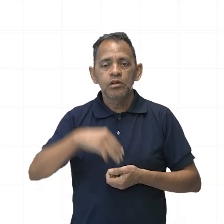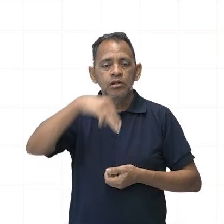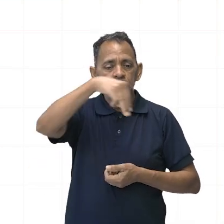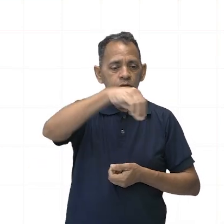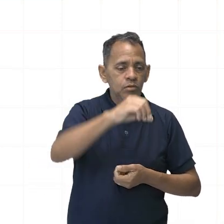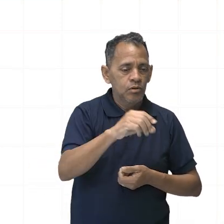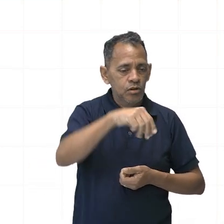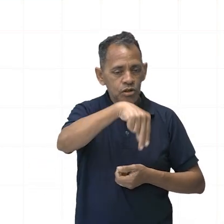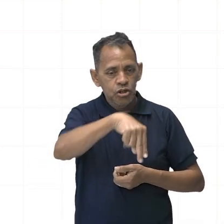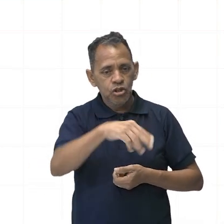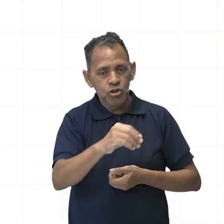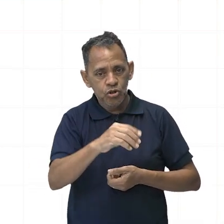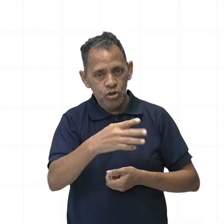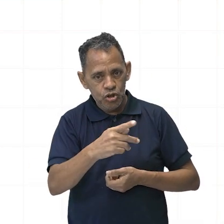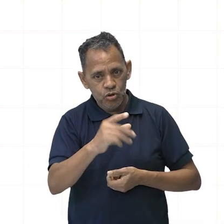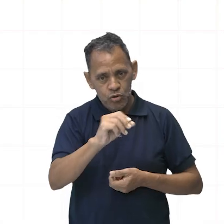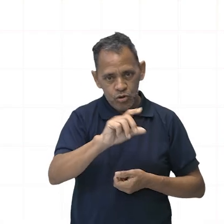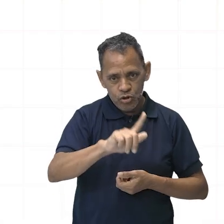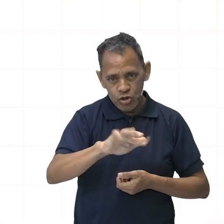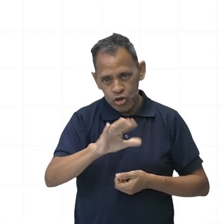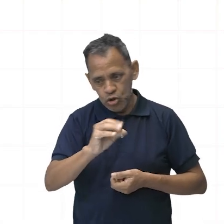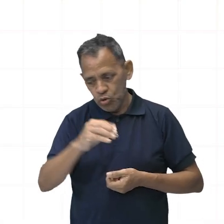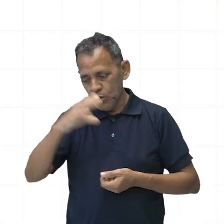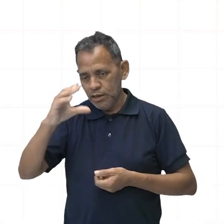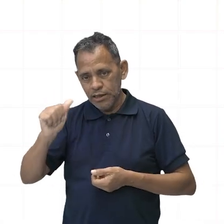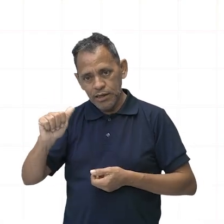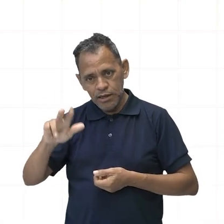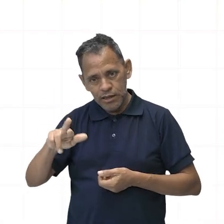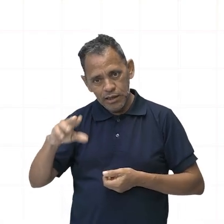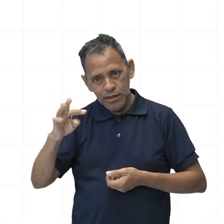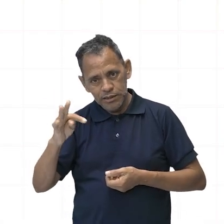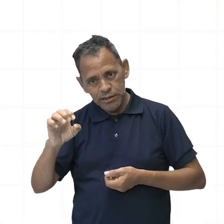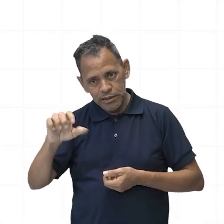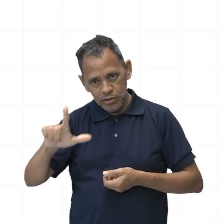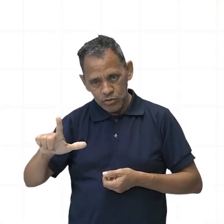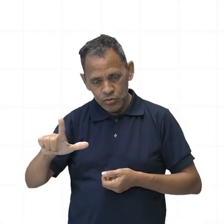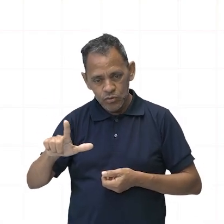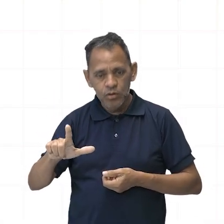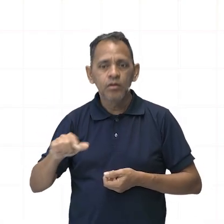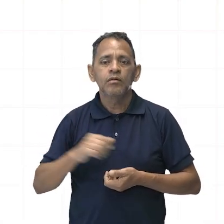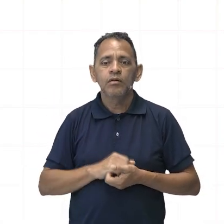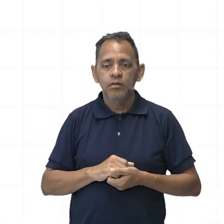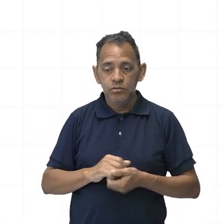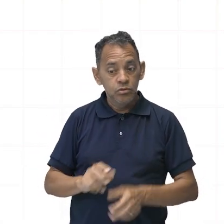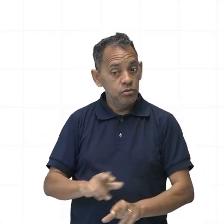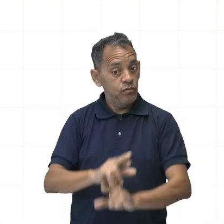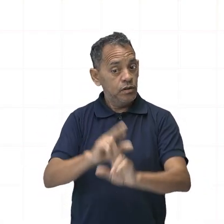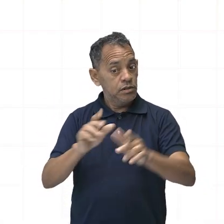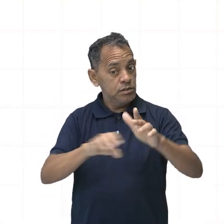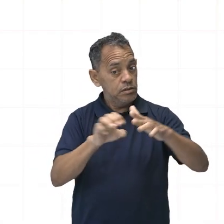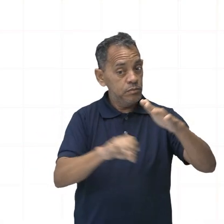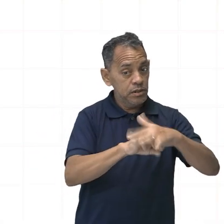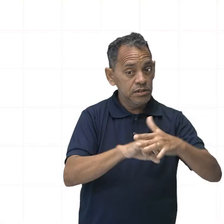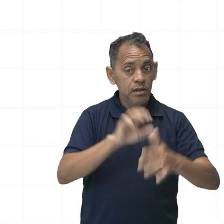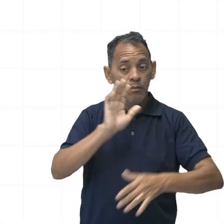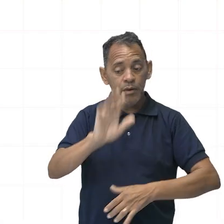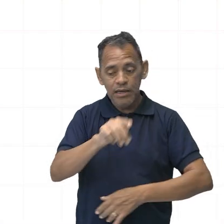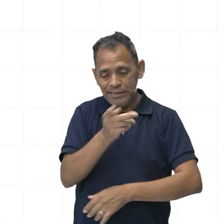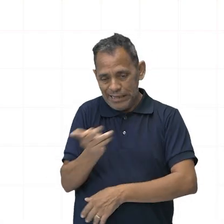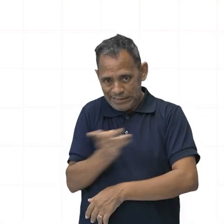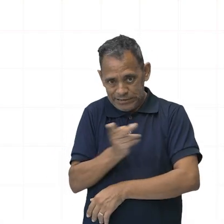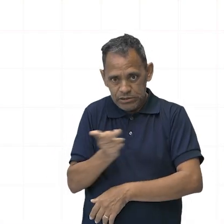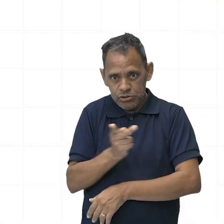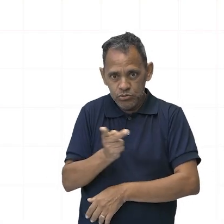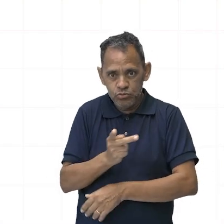do cartel. São diferentes, ok? Porque o cartel são diferentes empresas, mas elas